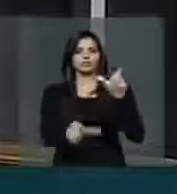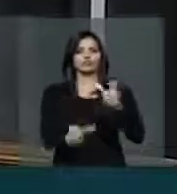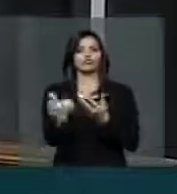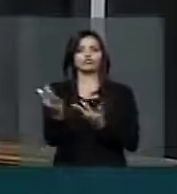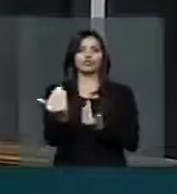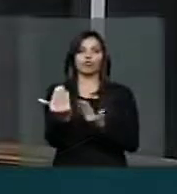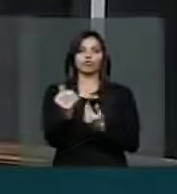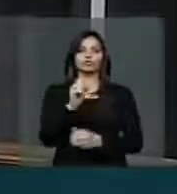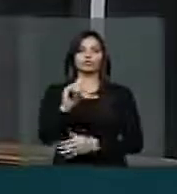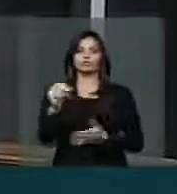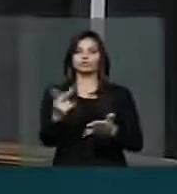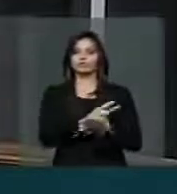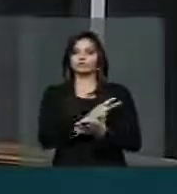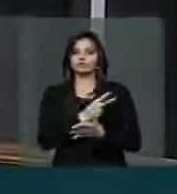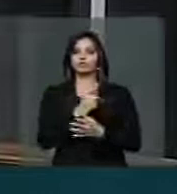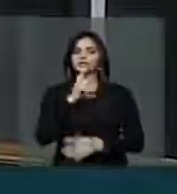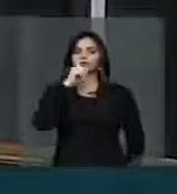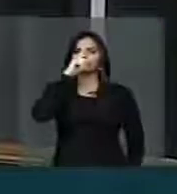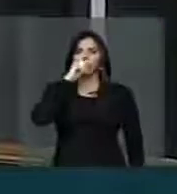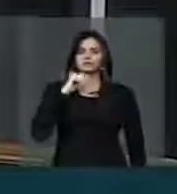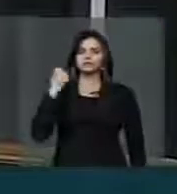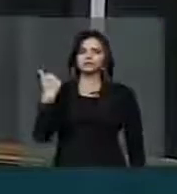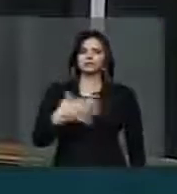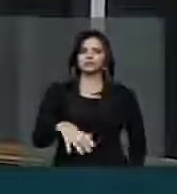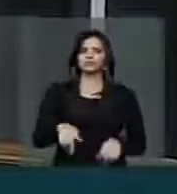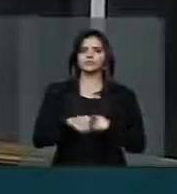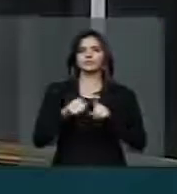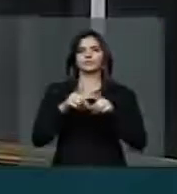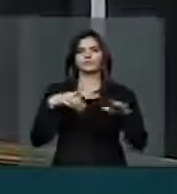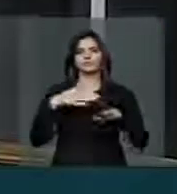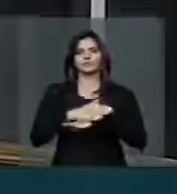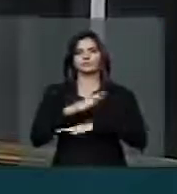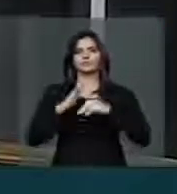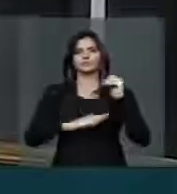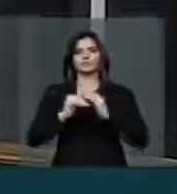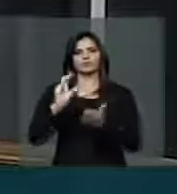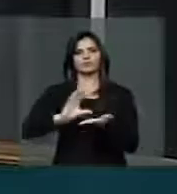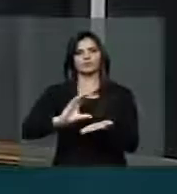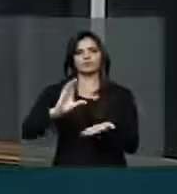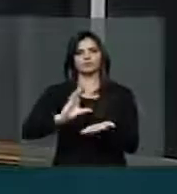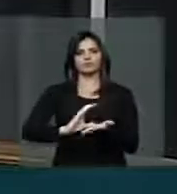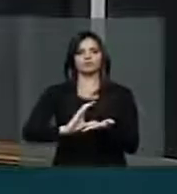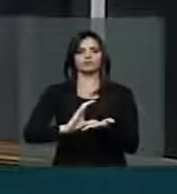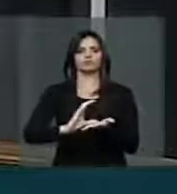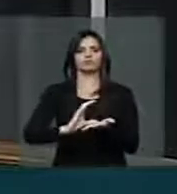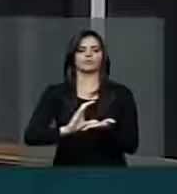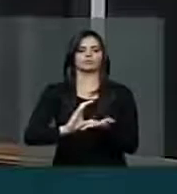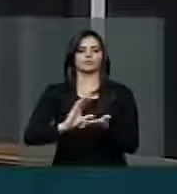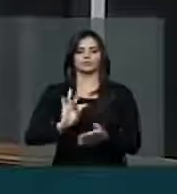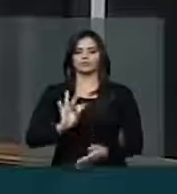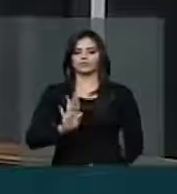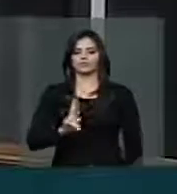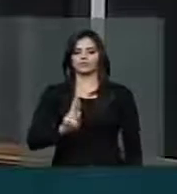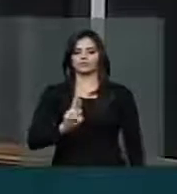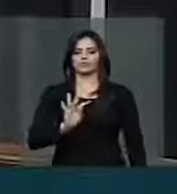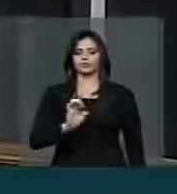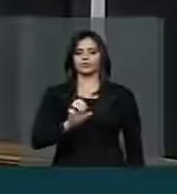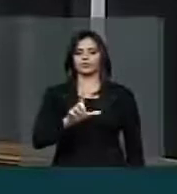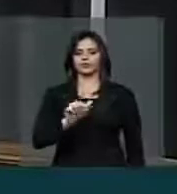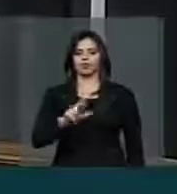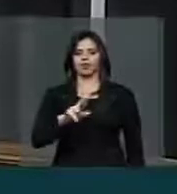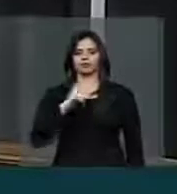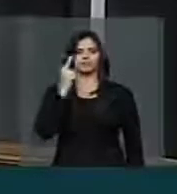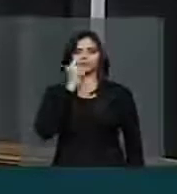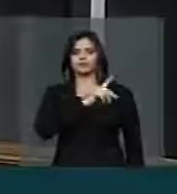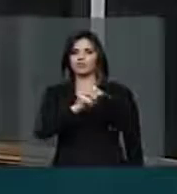ocorrer, haverá risco, inclusive, a atuação dos próprios conselhos tutelares que não